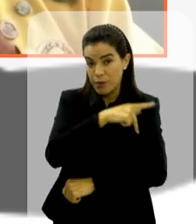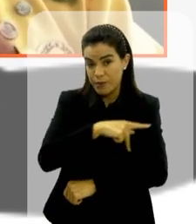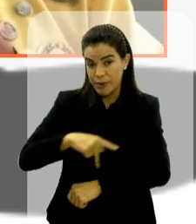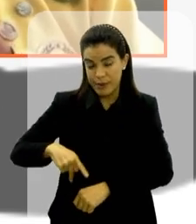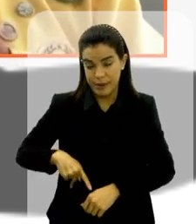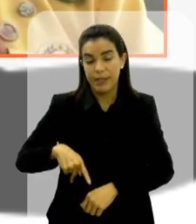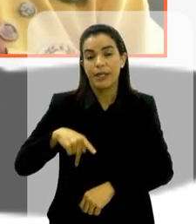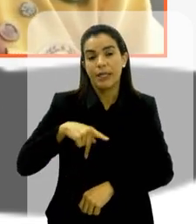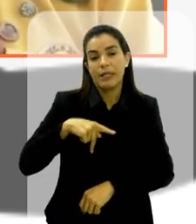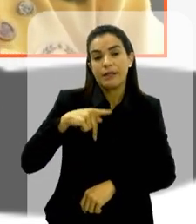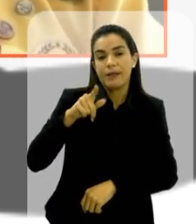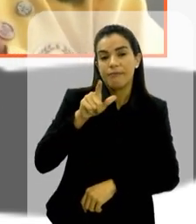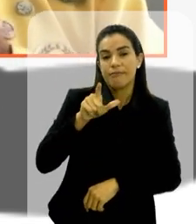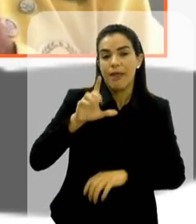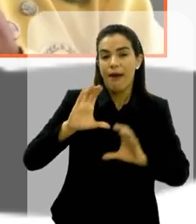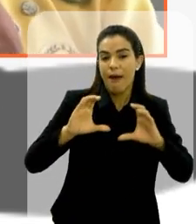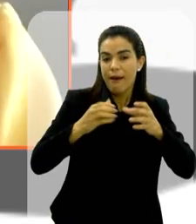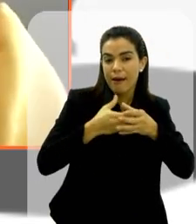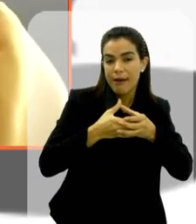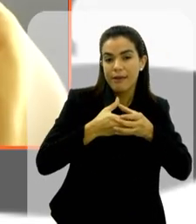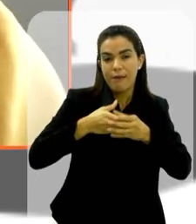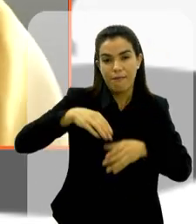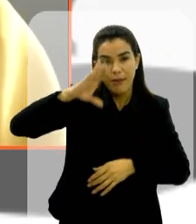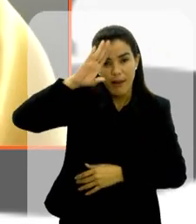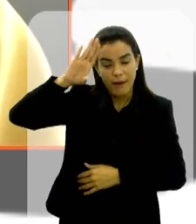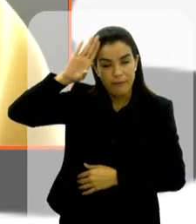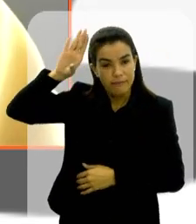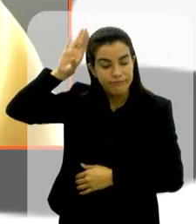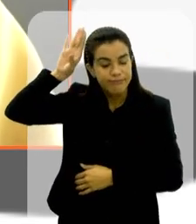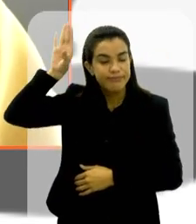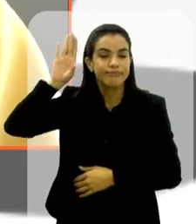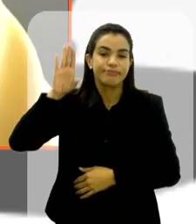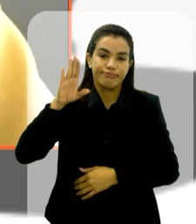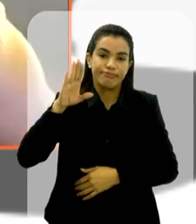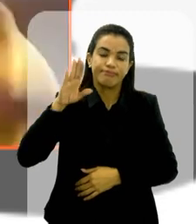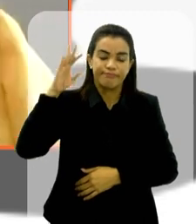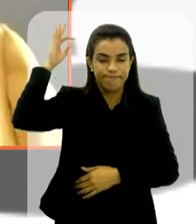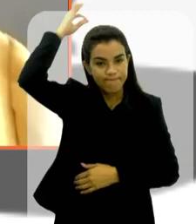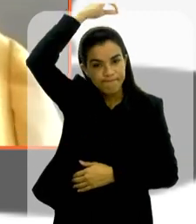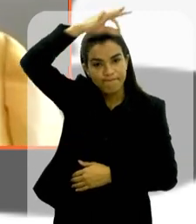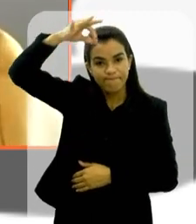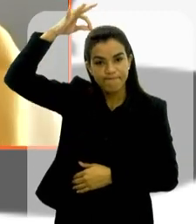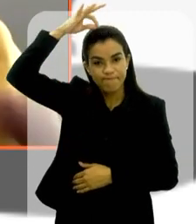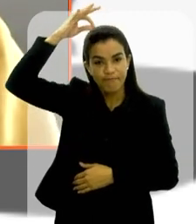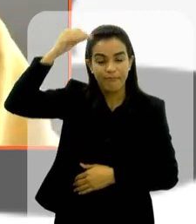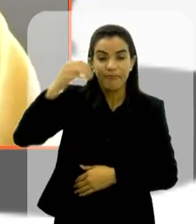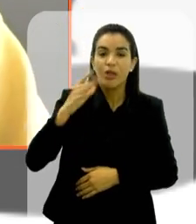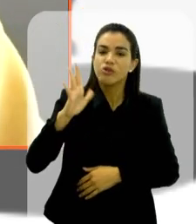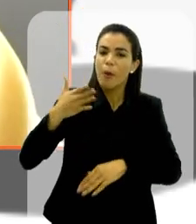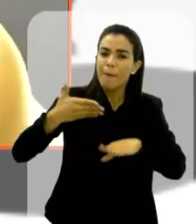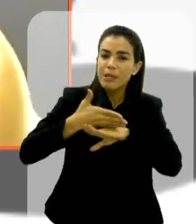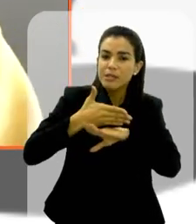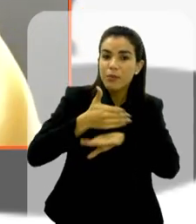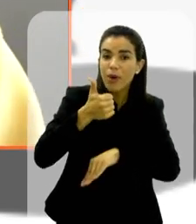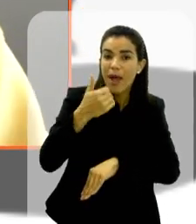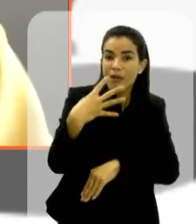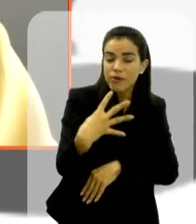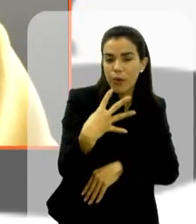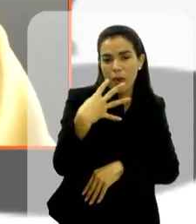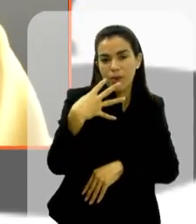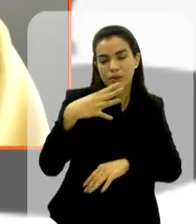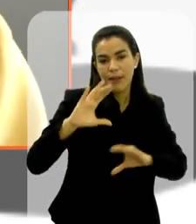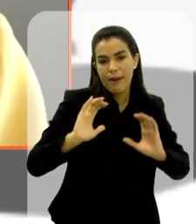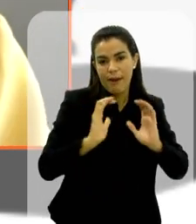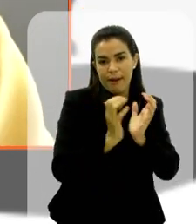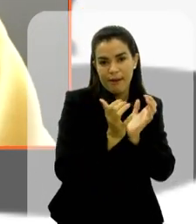Capixaba de Letras e Artes Conservadoras, mas participo de cerca de 14 academias de letras só aqui no Espírito